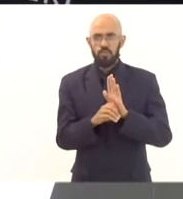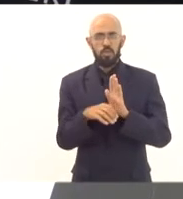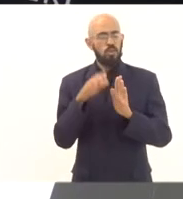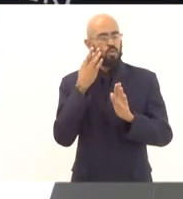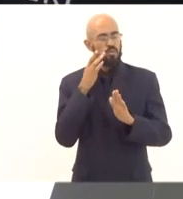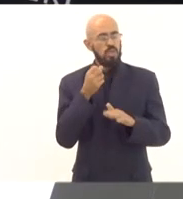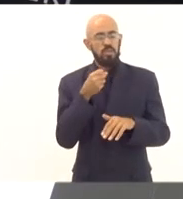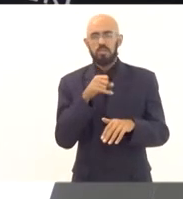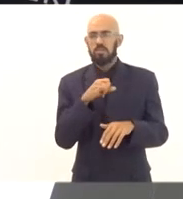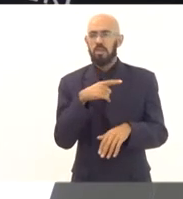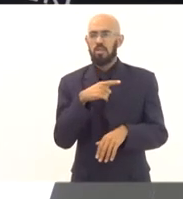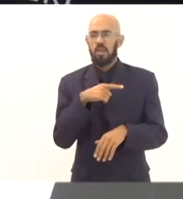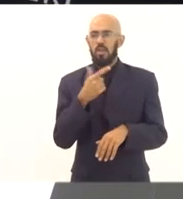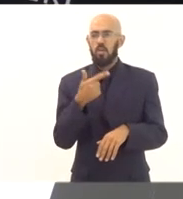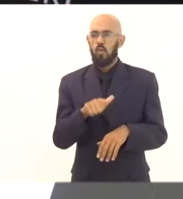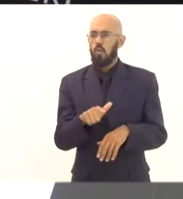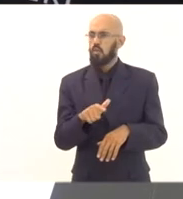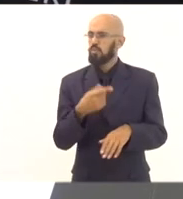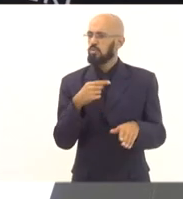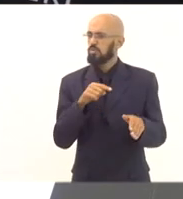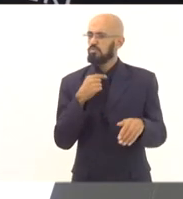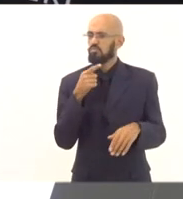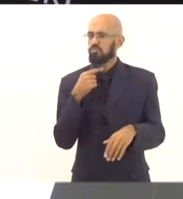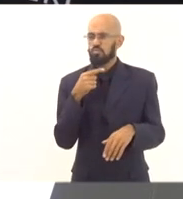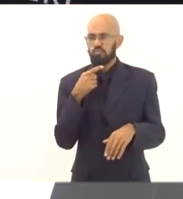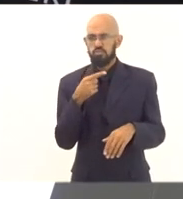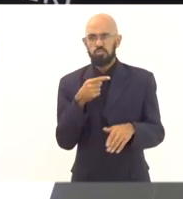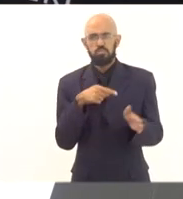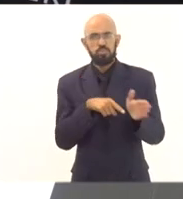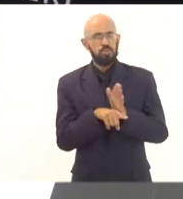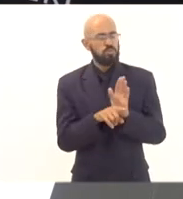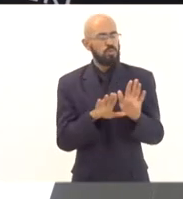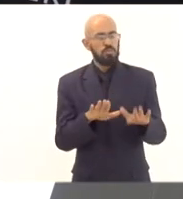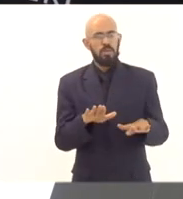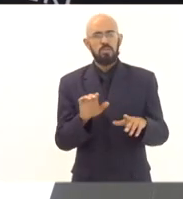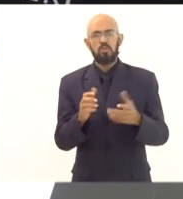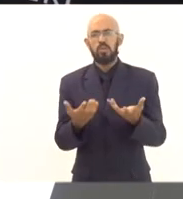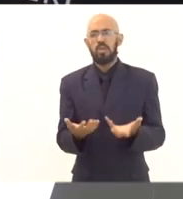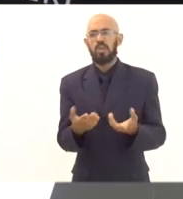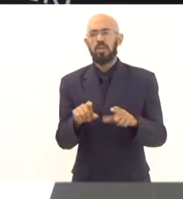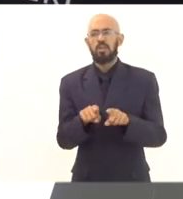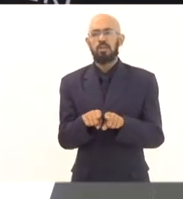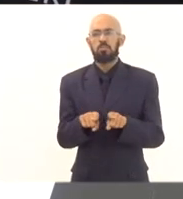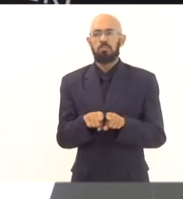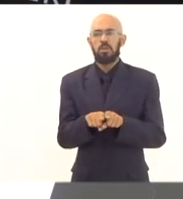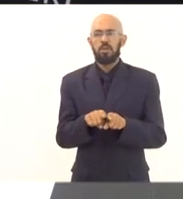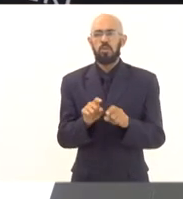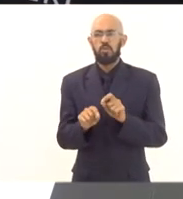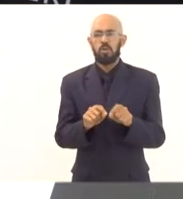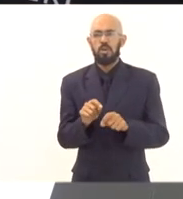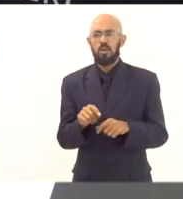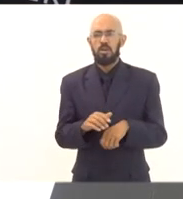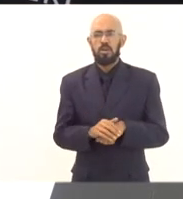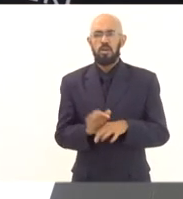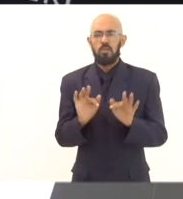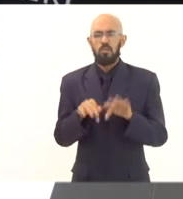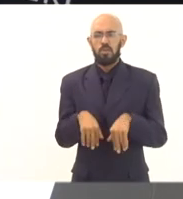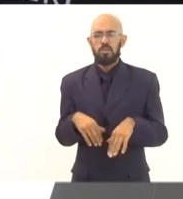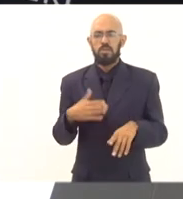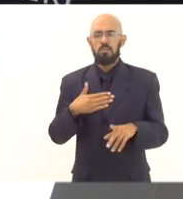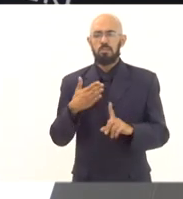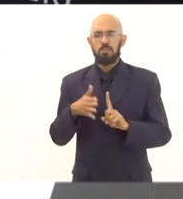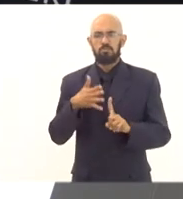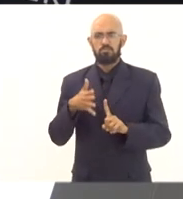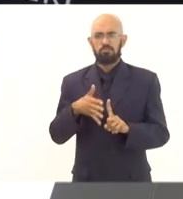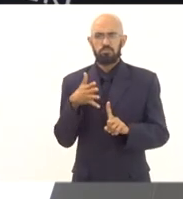sei se alguém tem mais alguma intervenção a fazer né Eu queria que é finalizar minhas